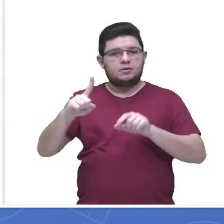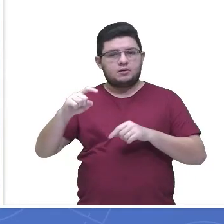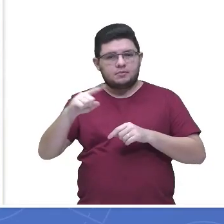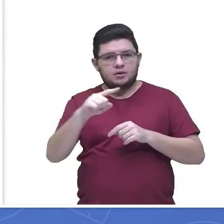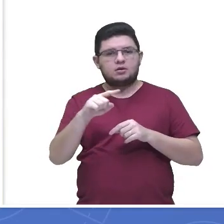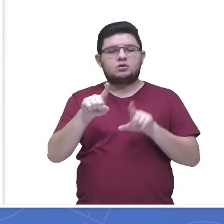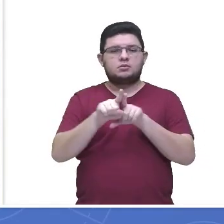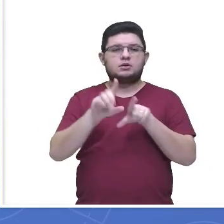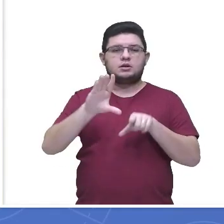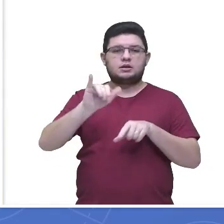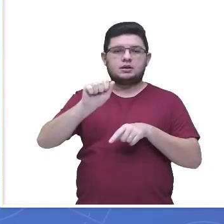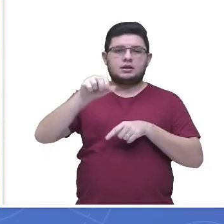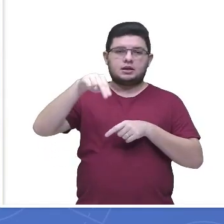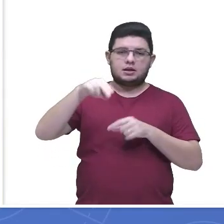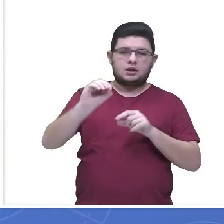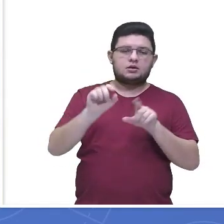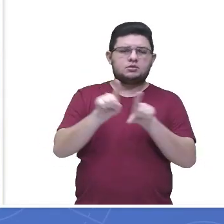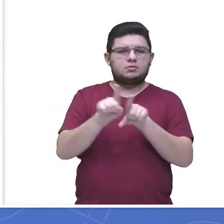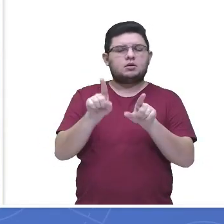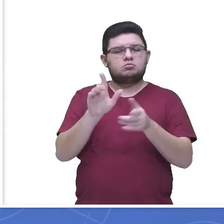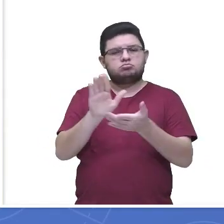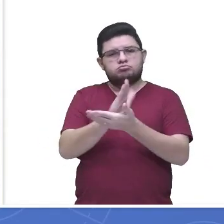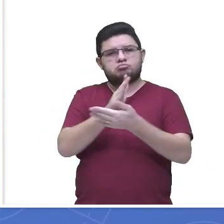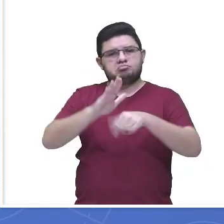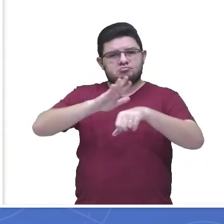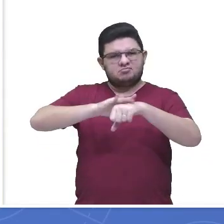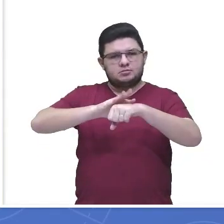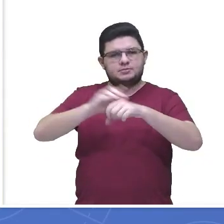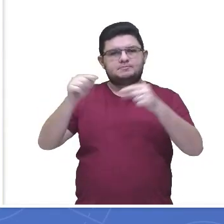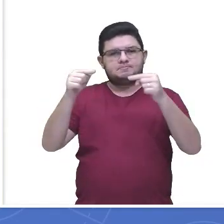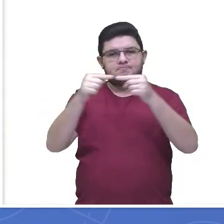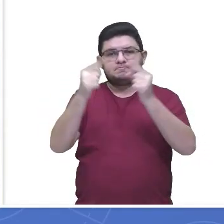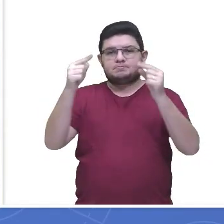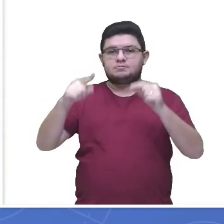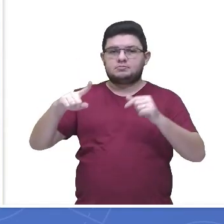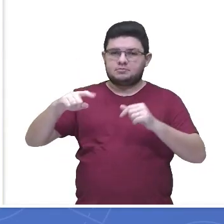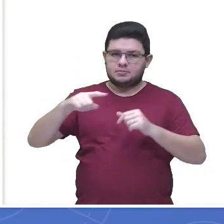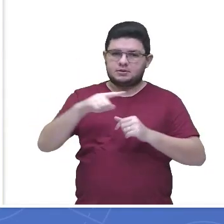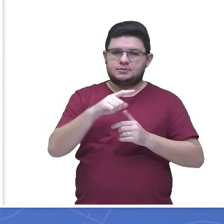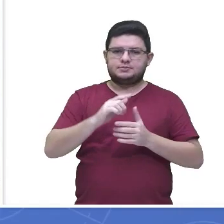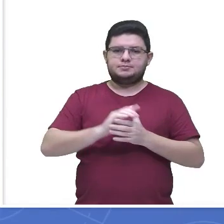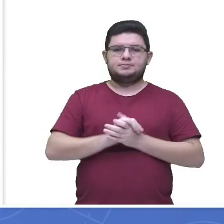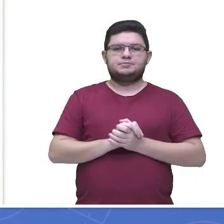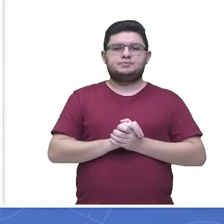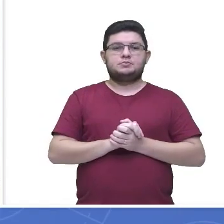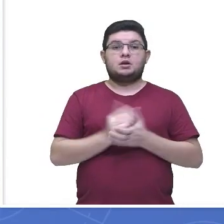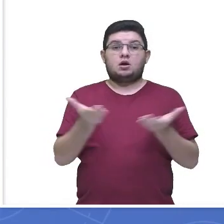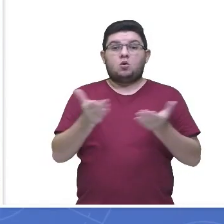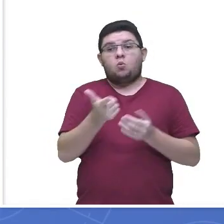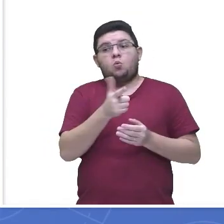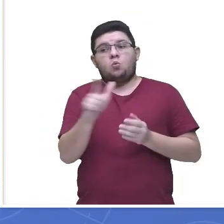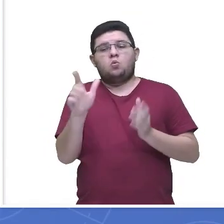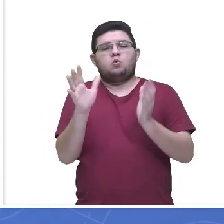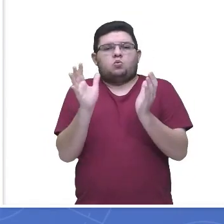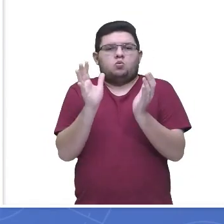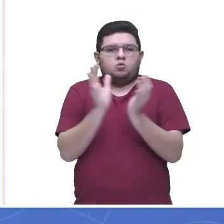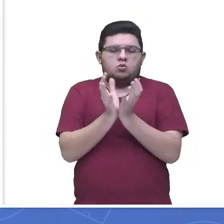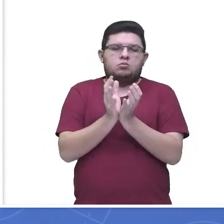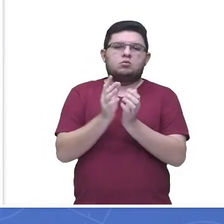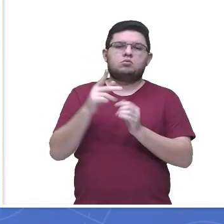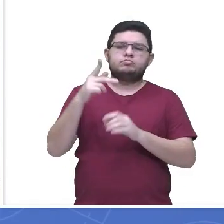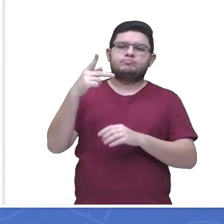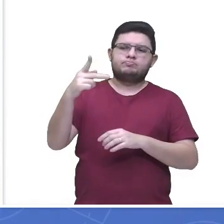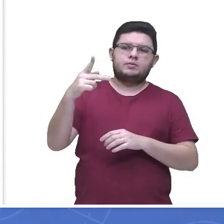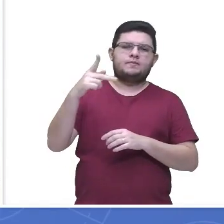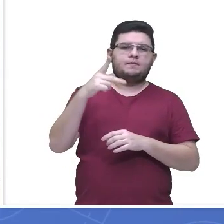cianobactérias e algumas doenças que são relacionadas com as bactérias. Agora a gente vai conhecer um outro reino, que é o reino